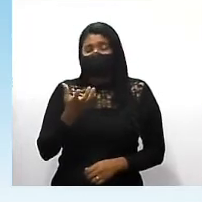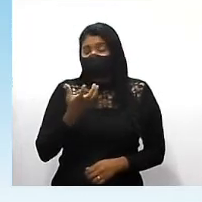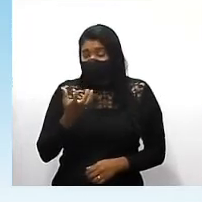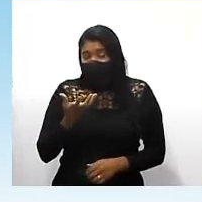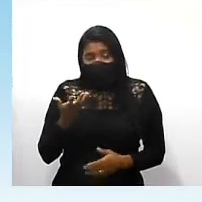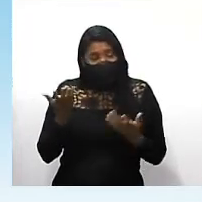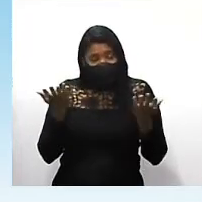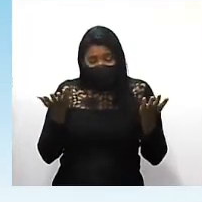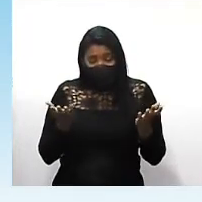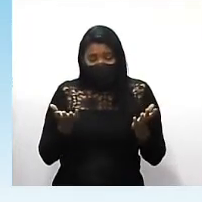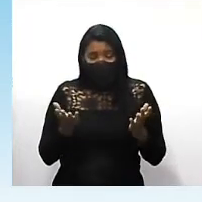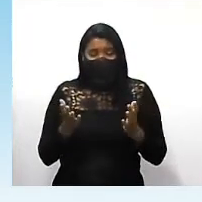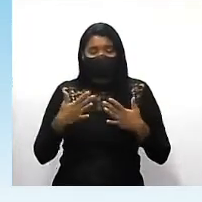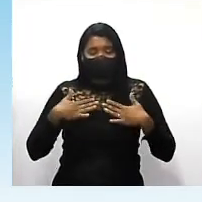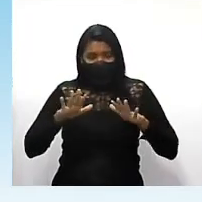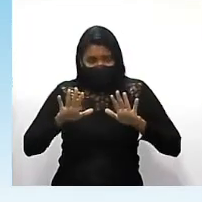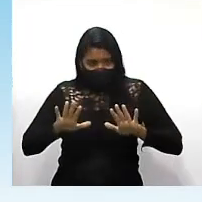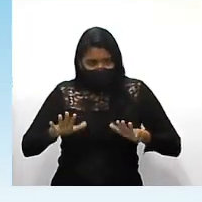Ok, calma.